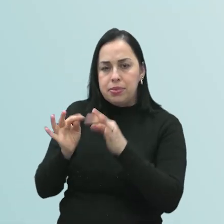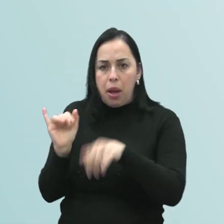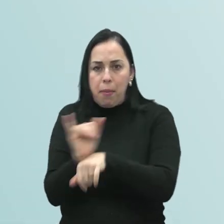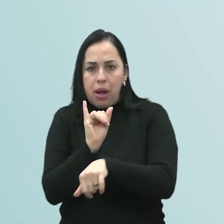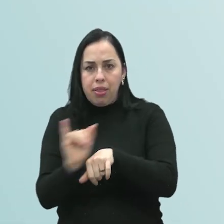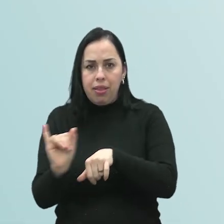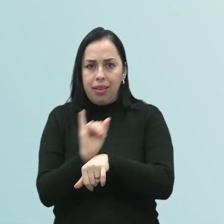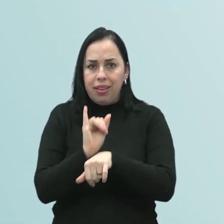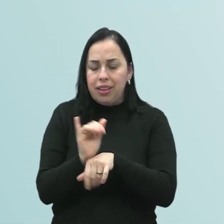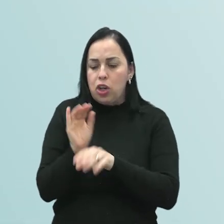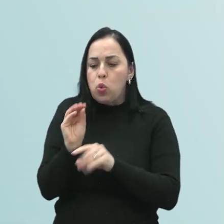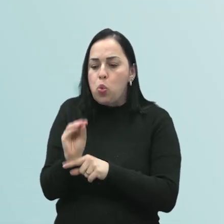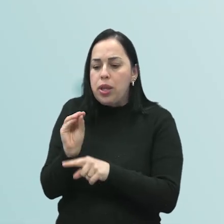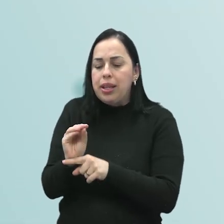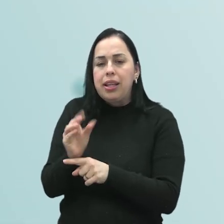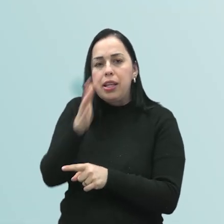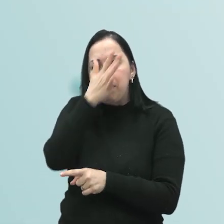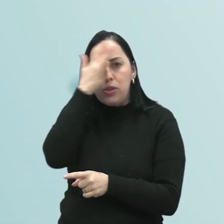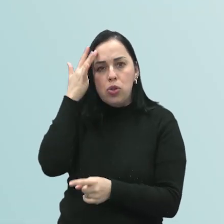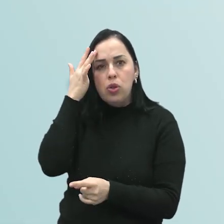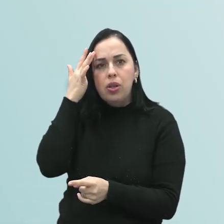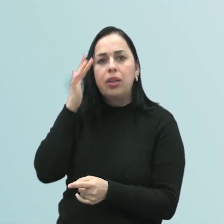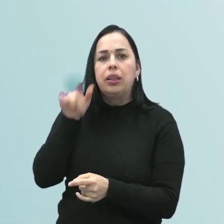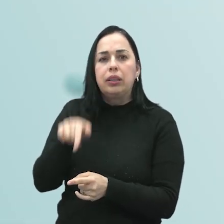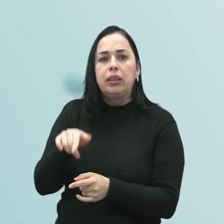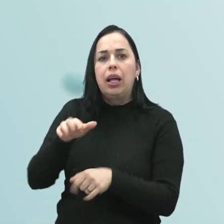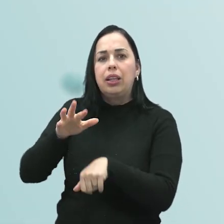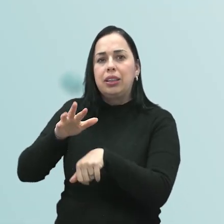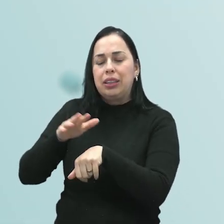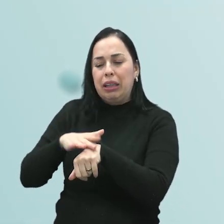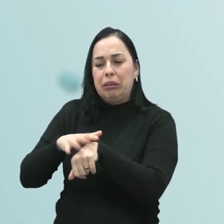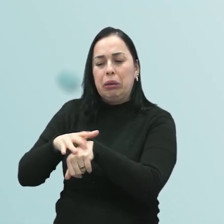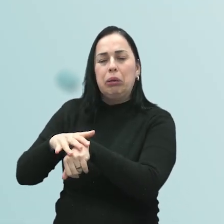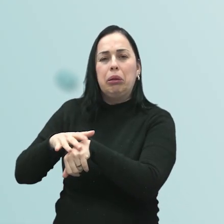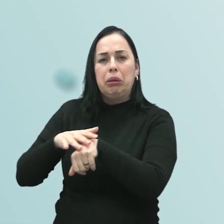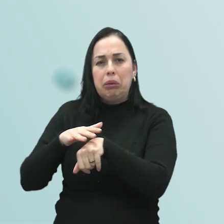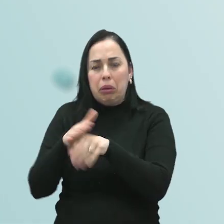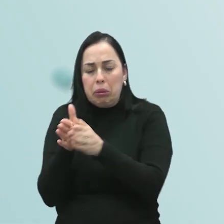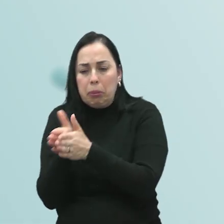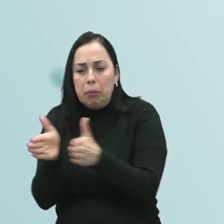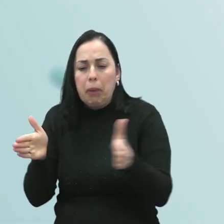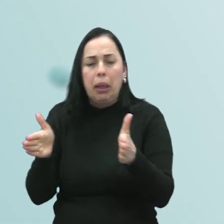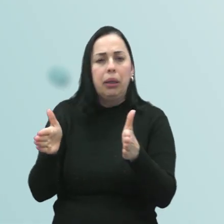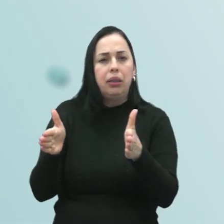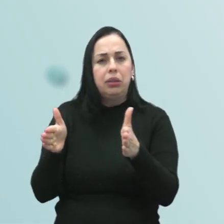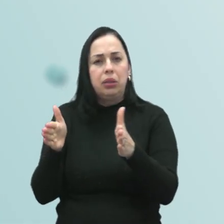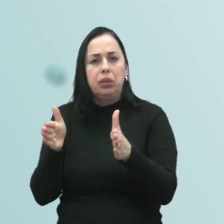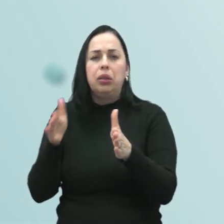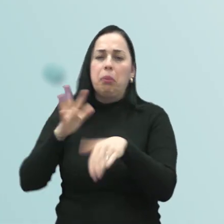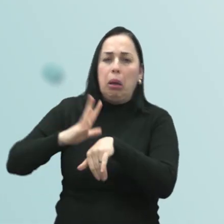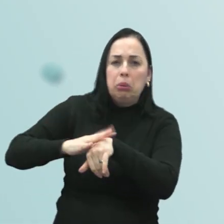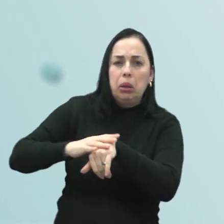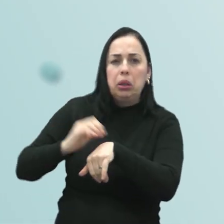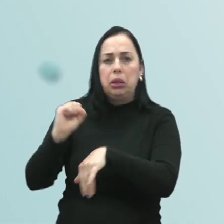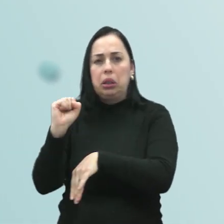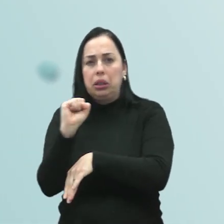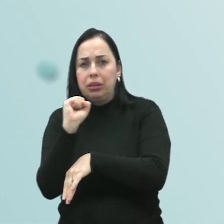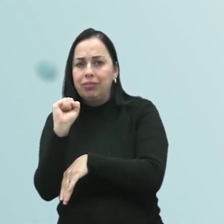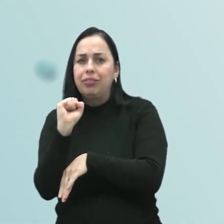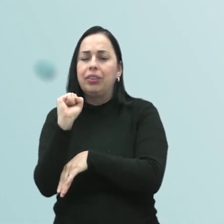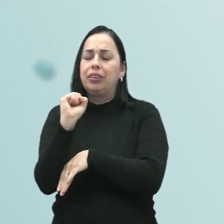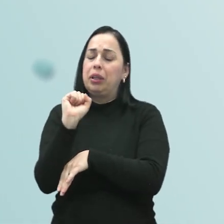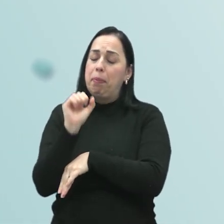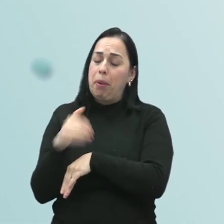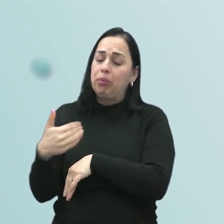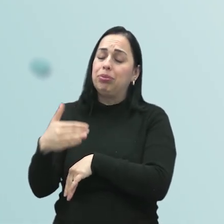que tem por objetivo cuidar de pessoas que estão enfrentando uma fase mais difícil da vida, com o diagnóstico de uma doença